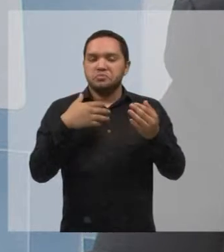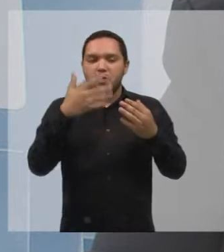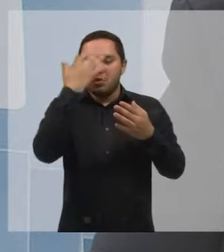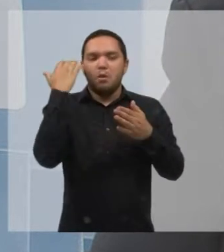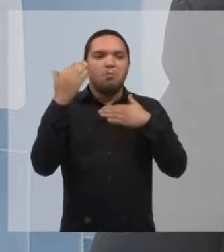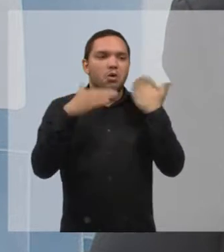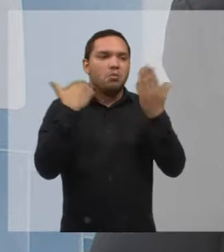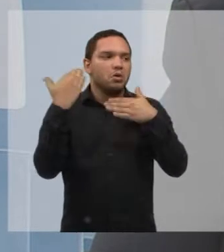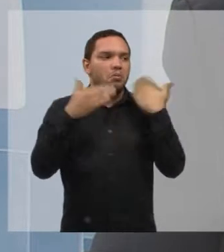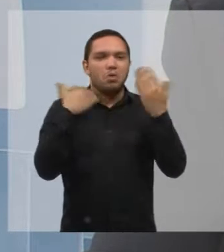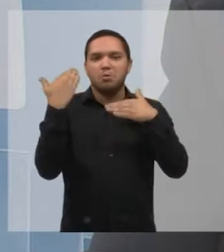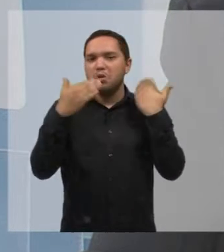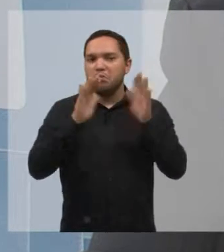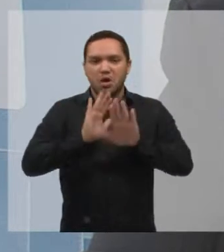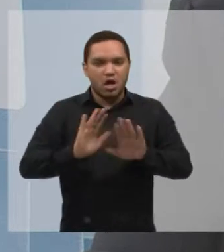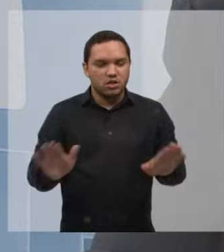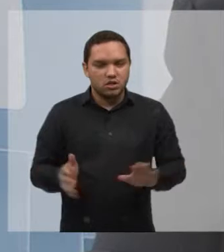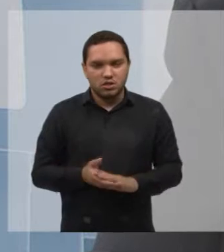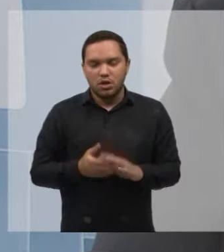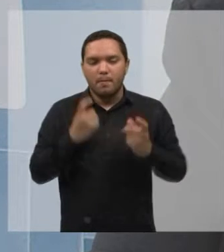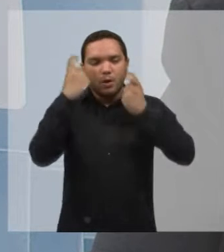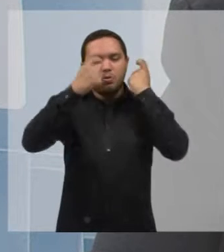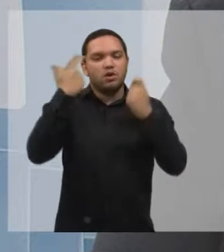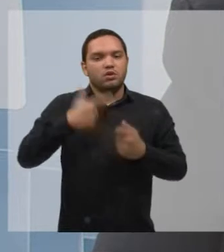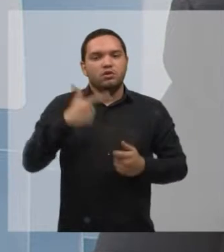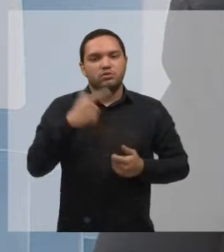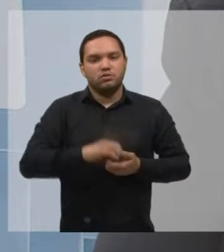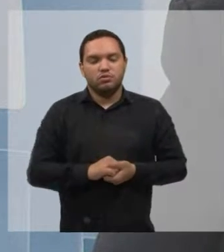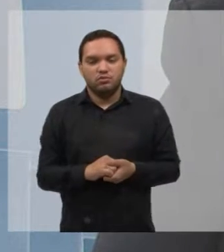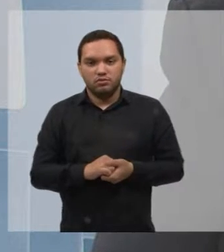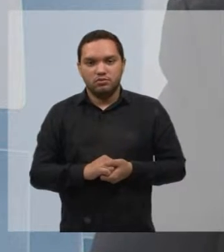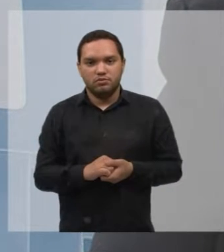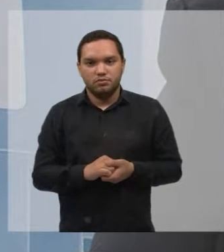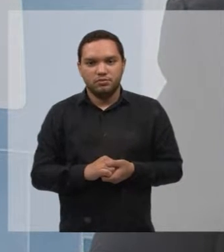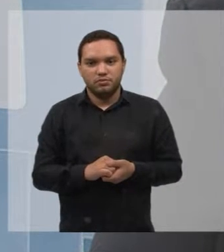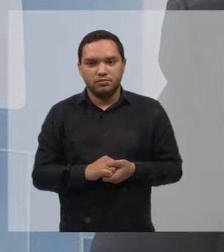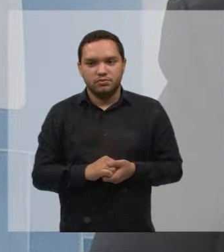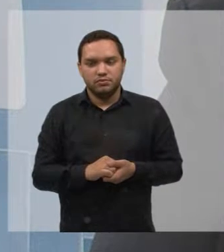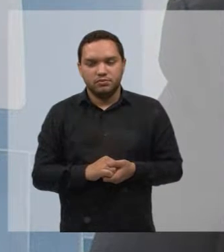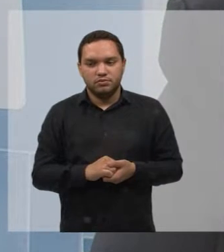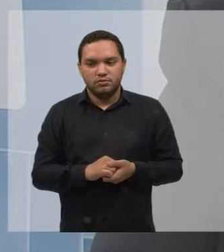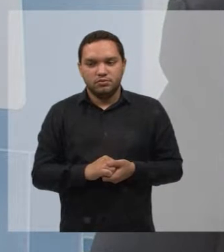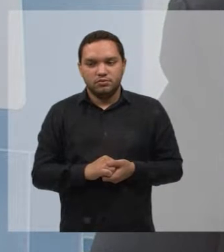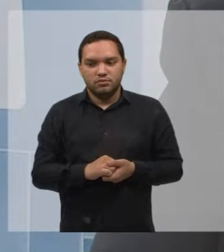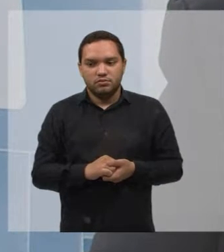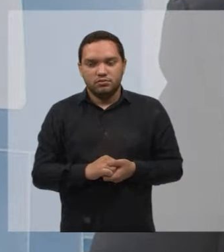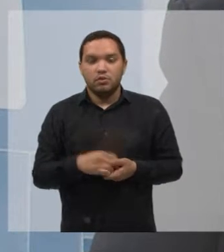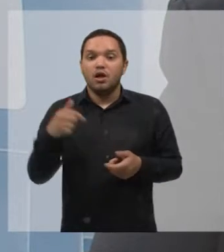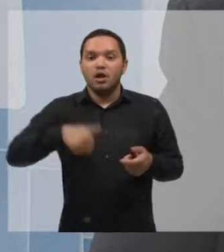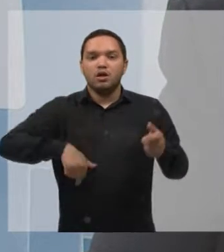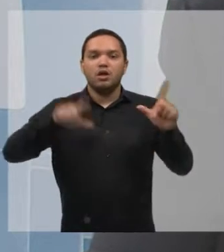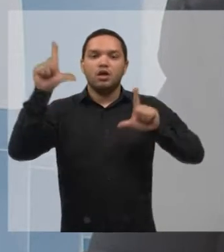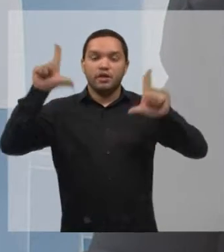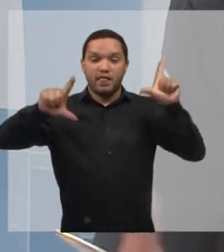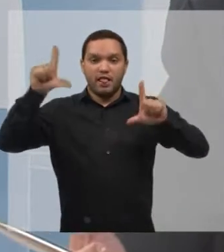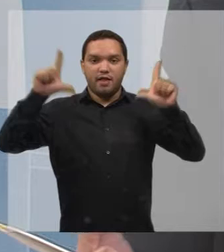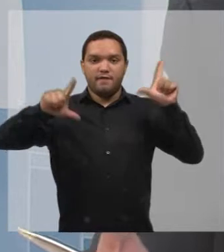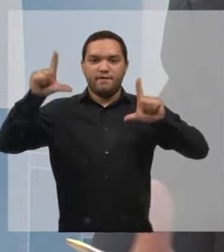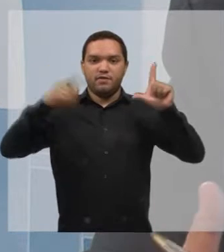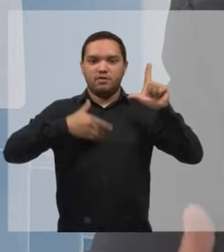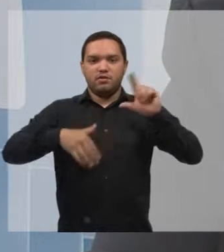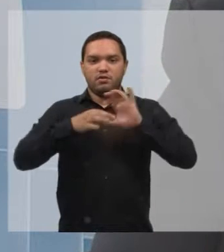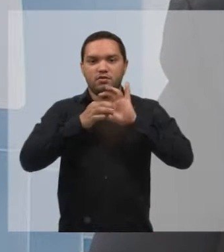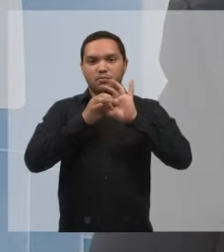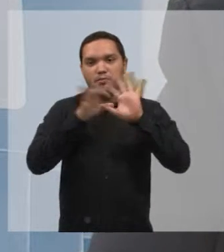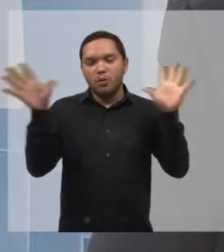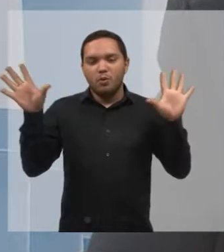não tem outra coisa a ser dita, não. E graças a Deus a gente é uma televisão pública que não depende deles